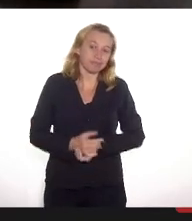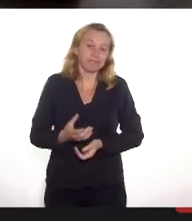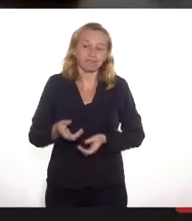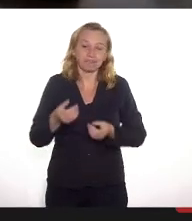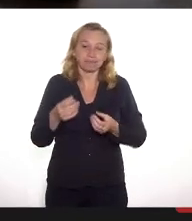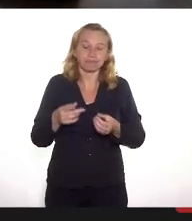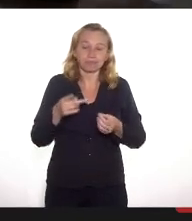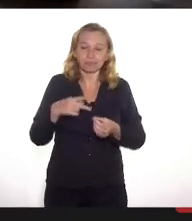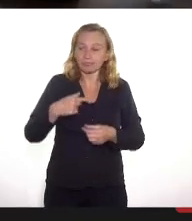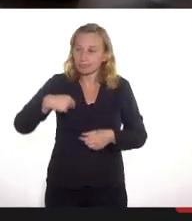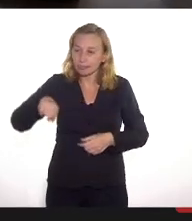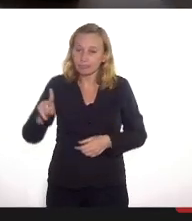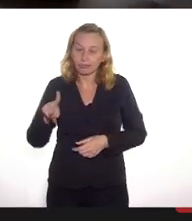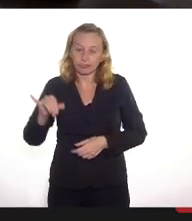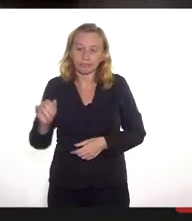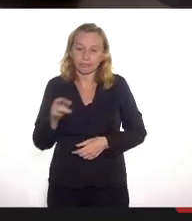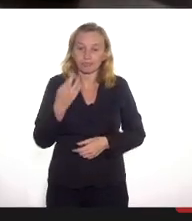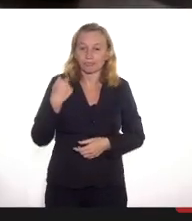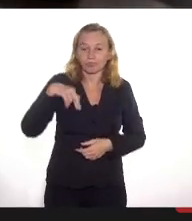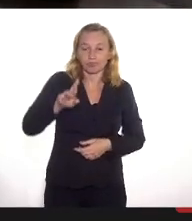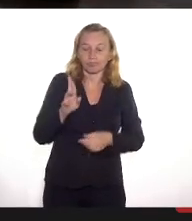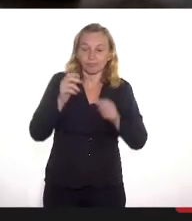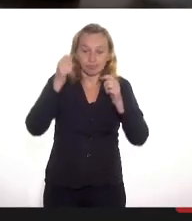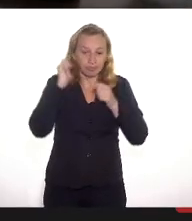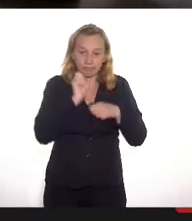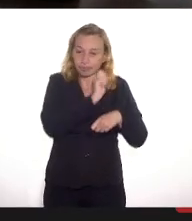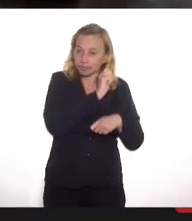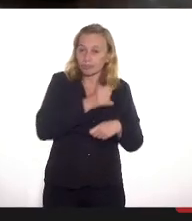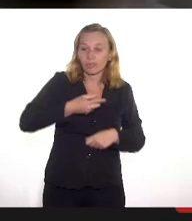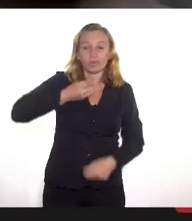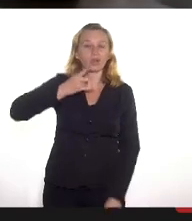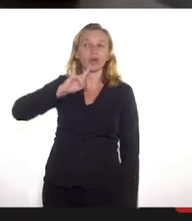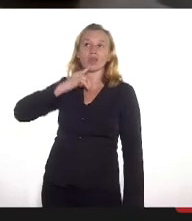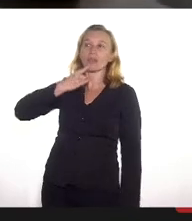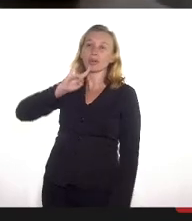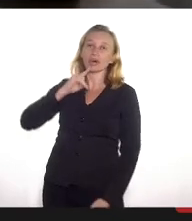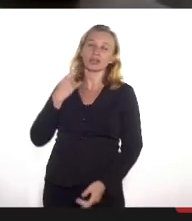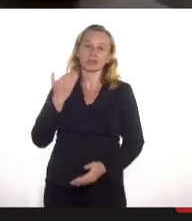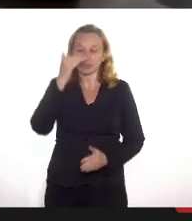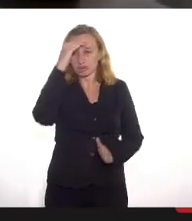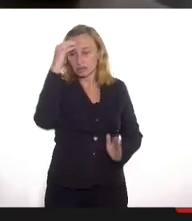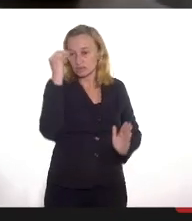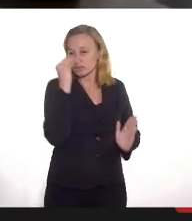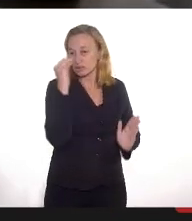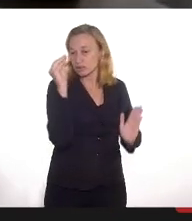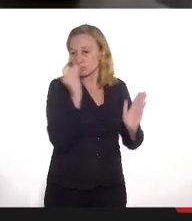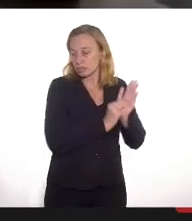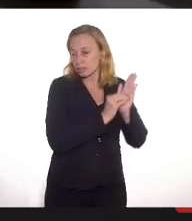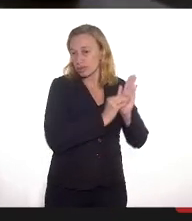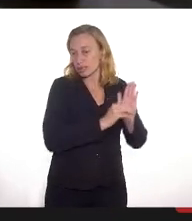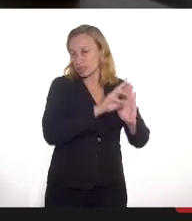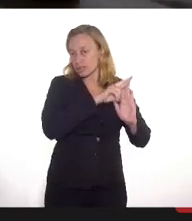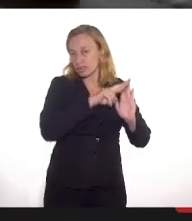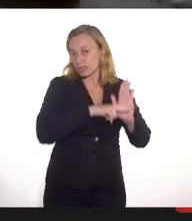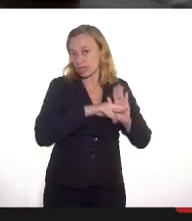chega lá tinha umas vacas ficam acesso em começa lá a resolver descer as regras de pagamento estão com baixo gente